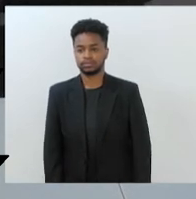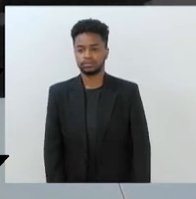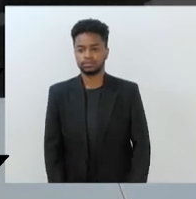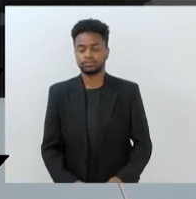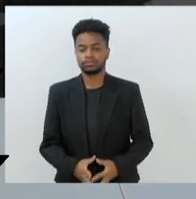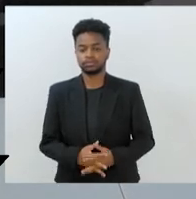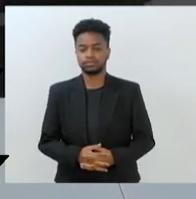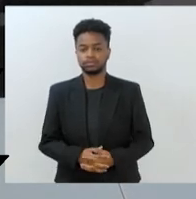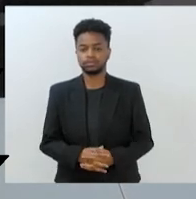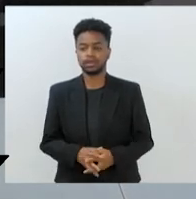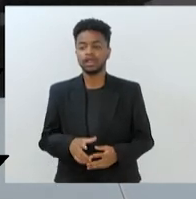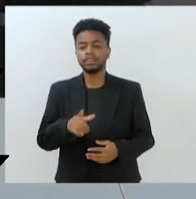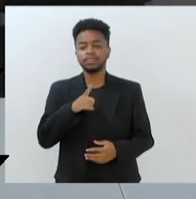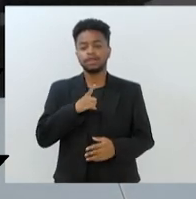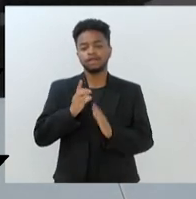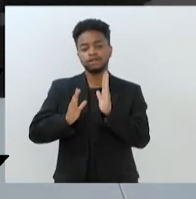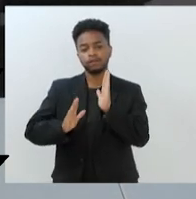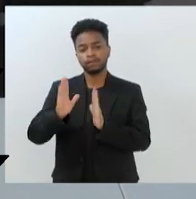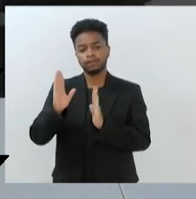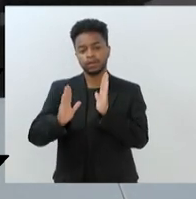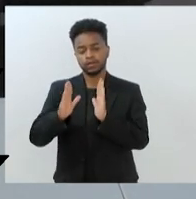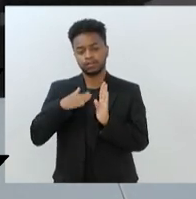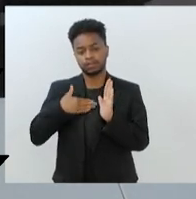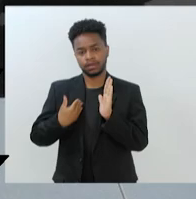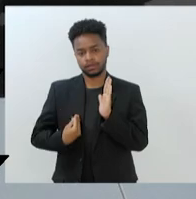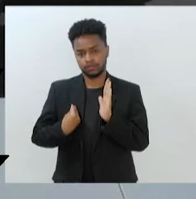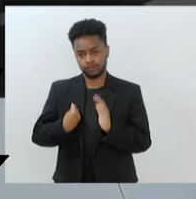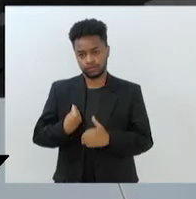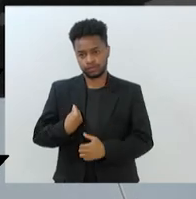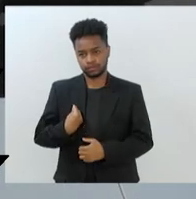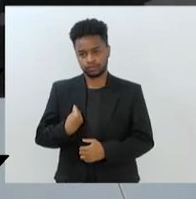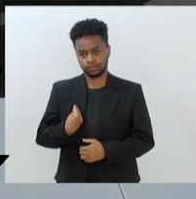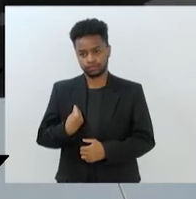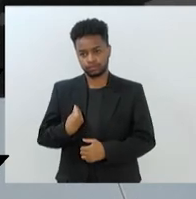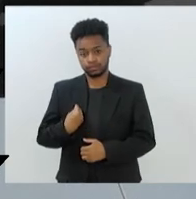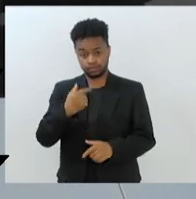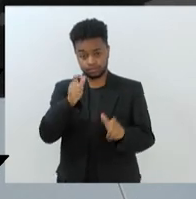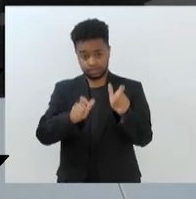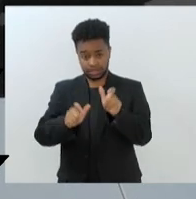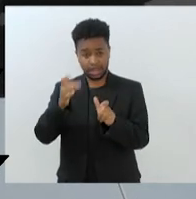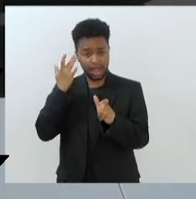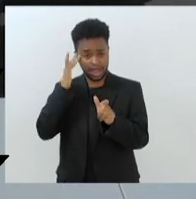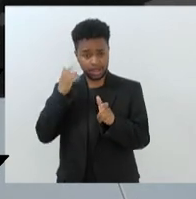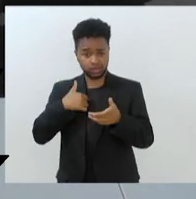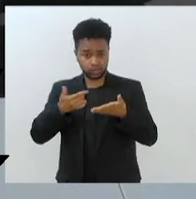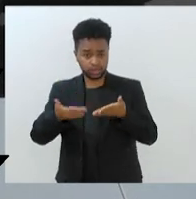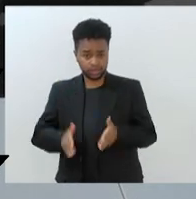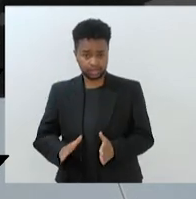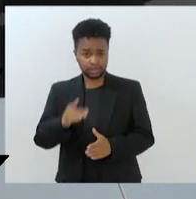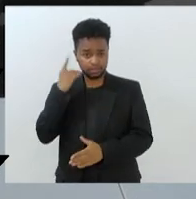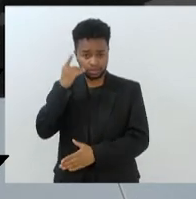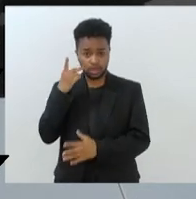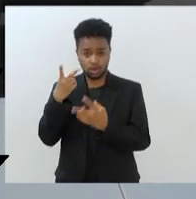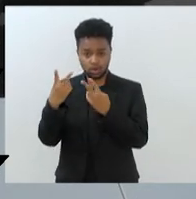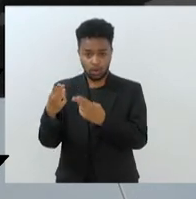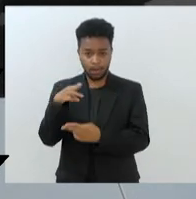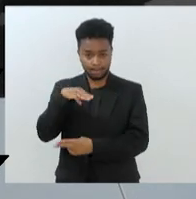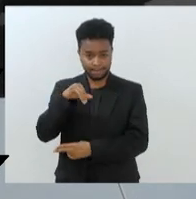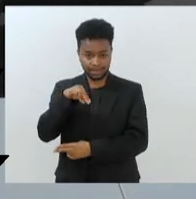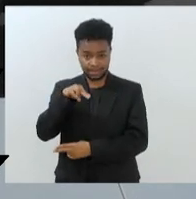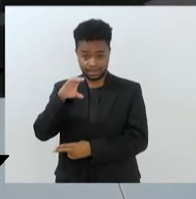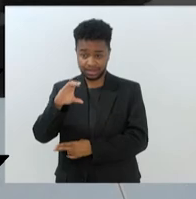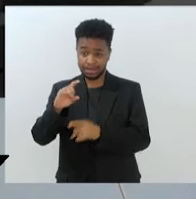eu tive uma época da minha vida, né, que as pessoas acham que eu nasci deputado, igual Carlos Minha, que não é